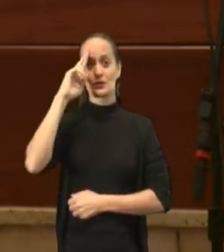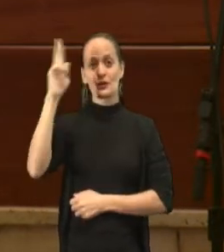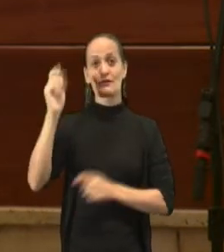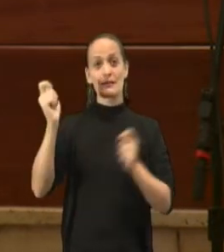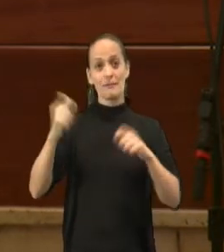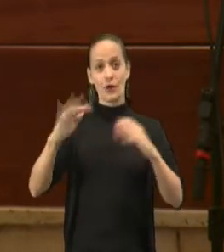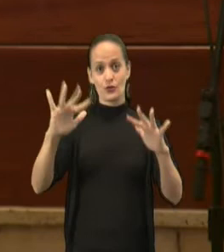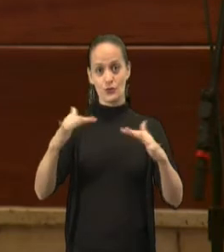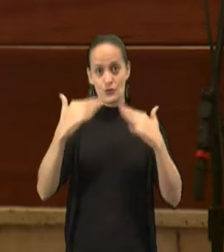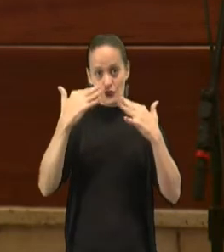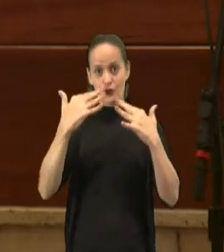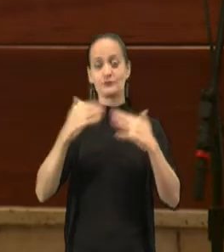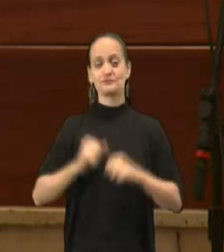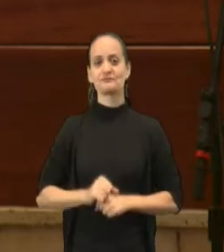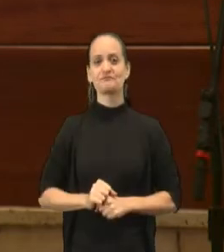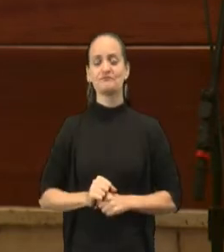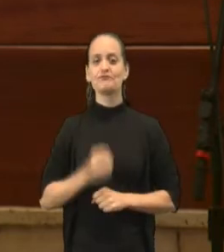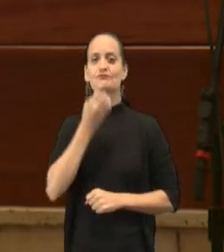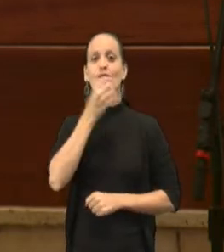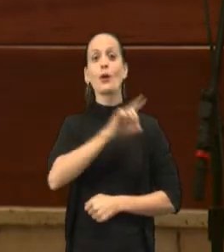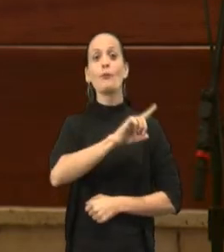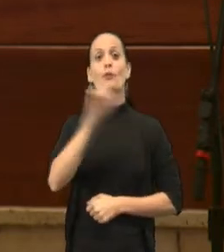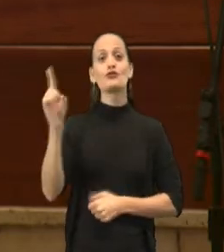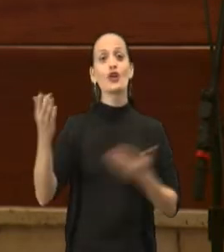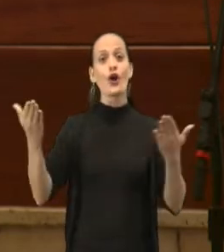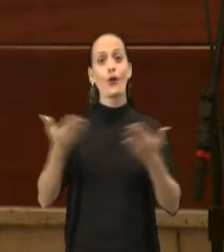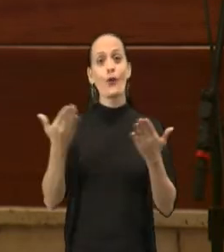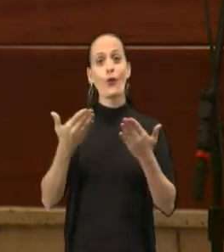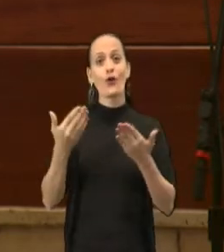acompanhar online. O meu bom dia especial hoje